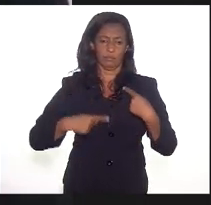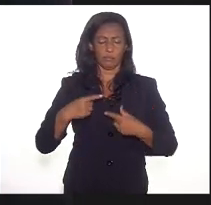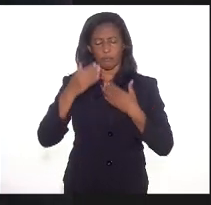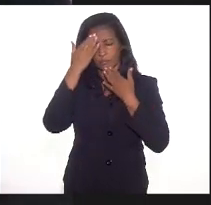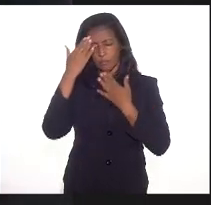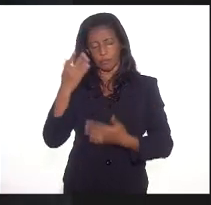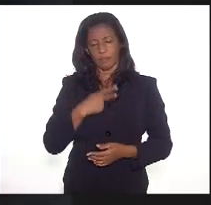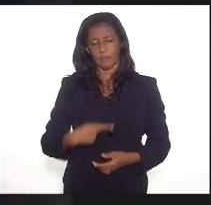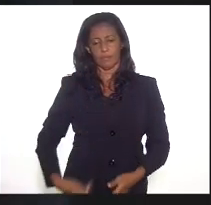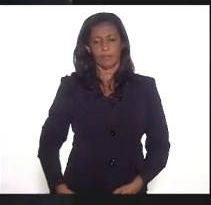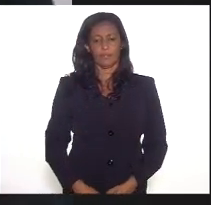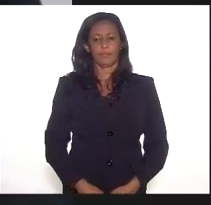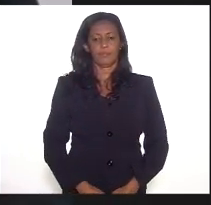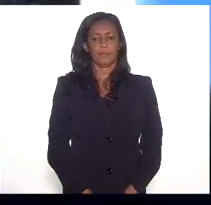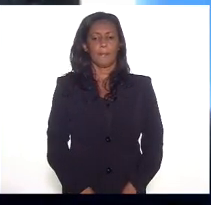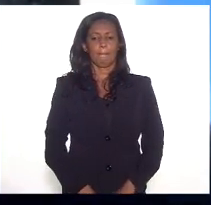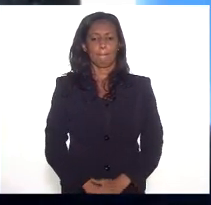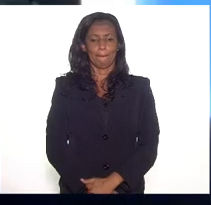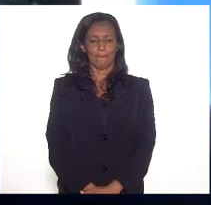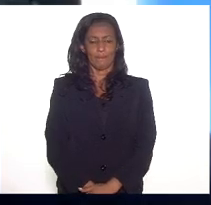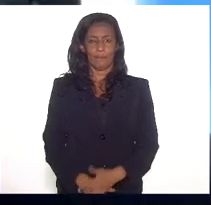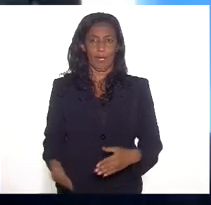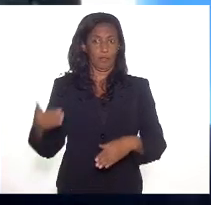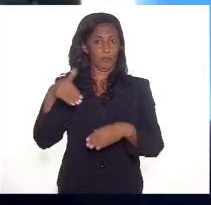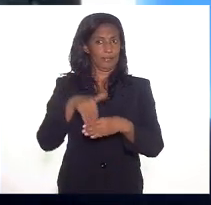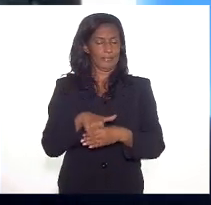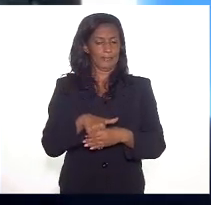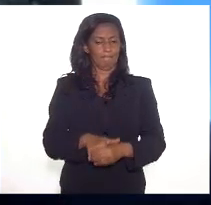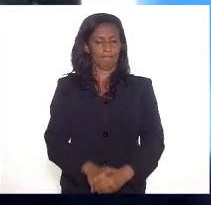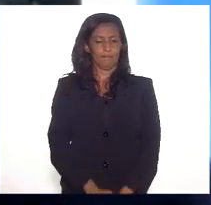Obrigado, senhor presidente. Em votação...